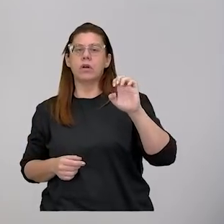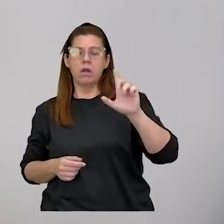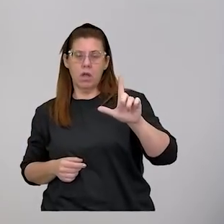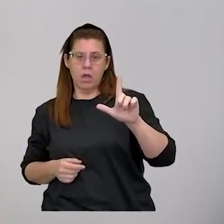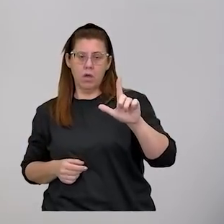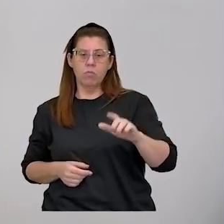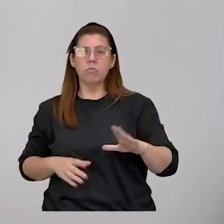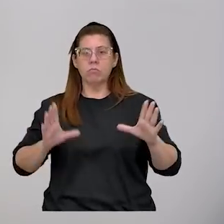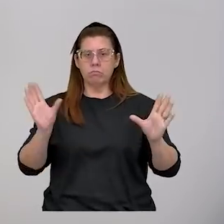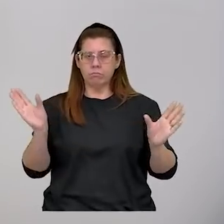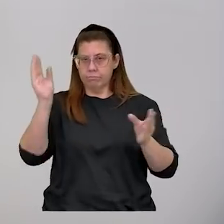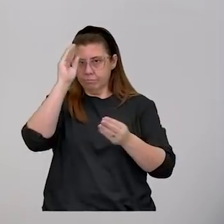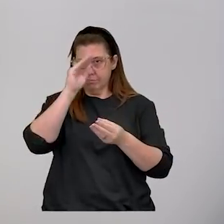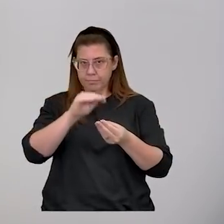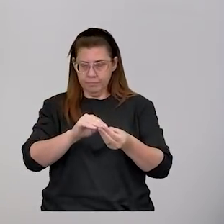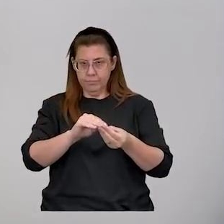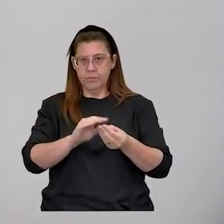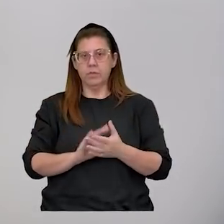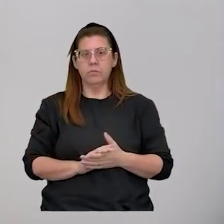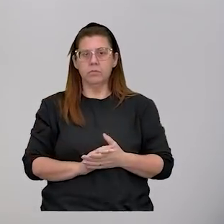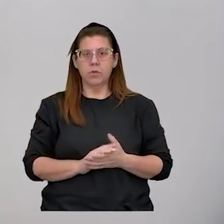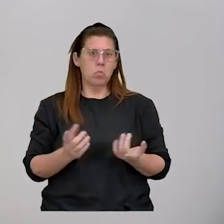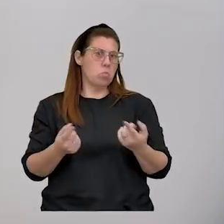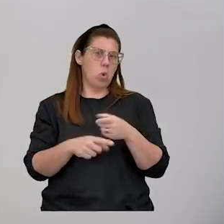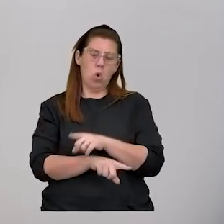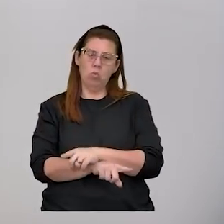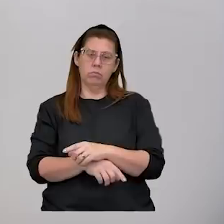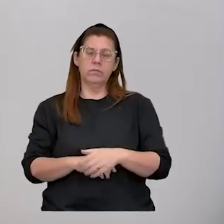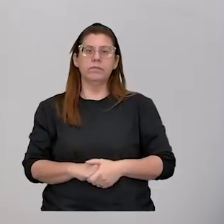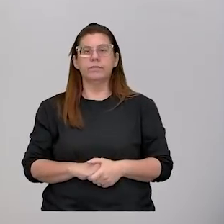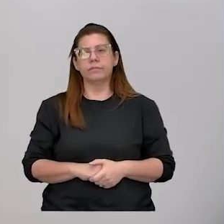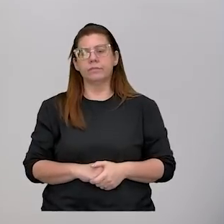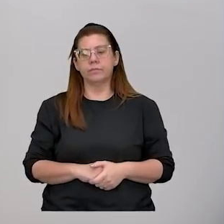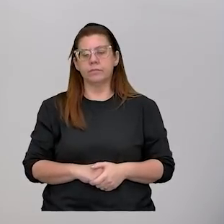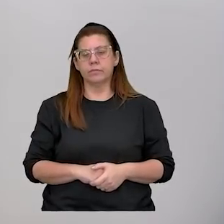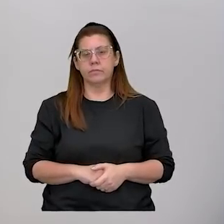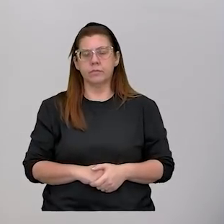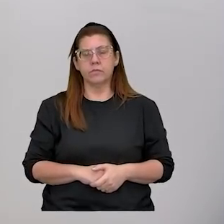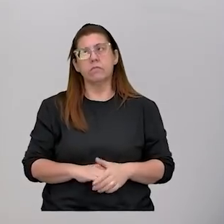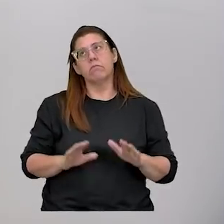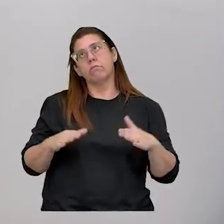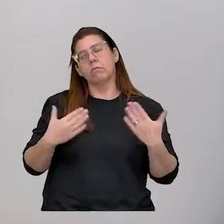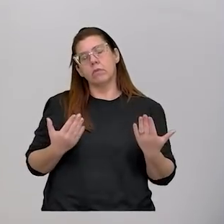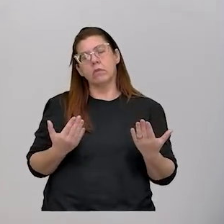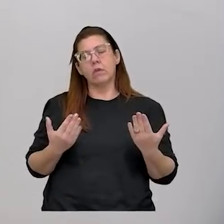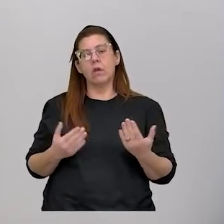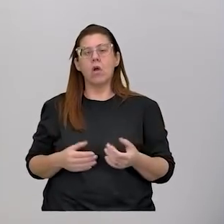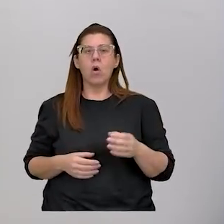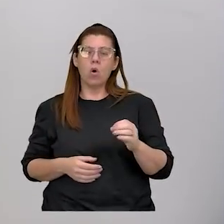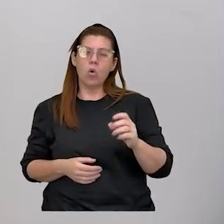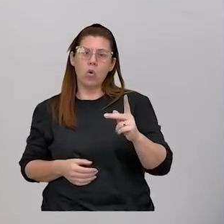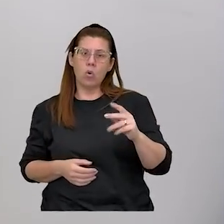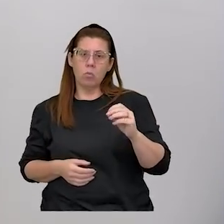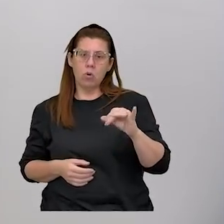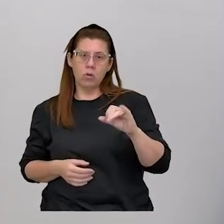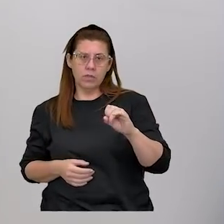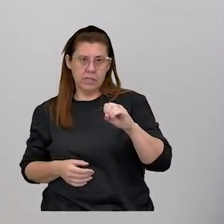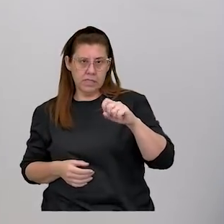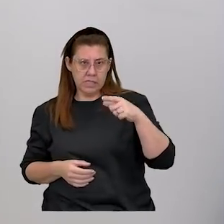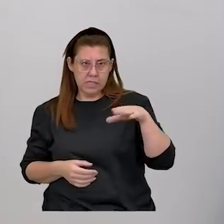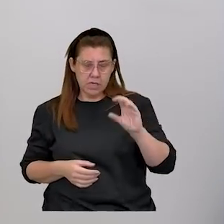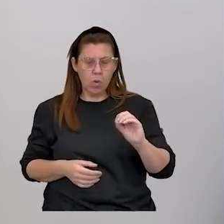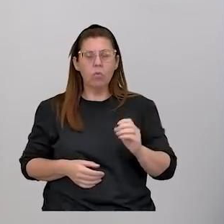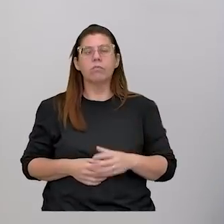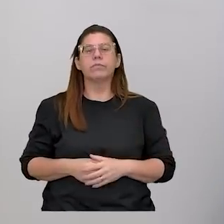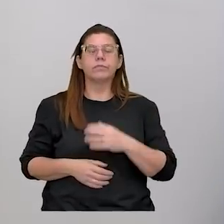A, conclusão. B, oposição. Nicolas, da Pro Edna, no entanto, oposição. Acho